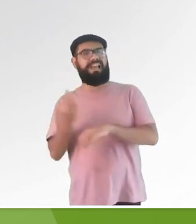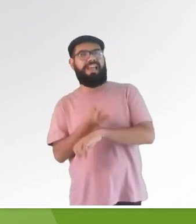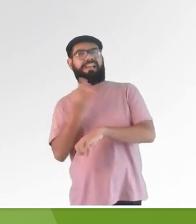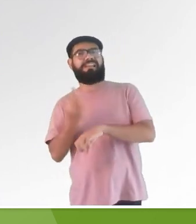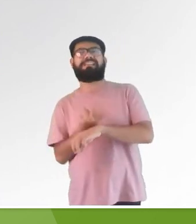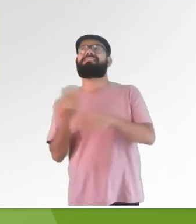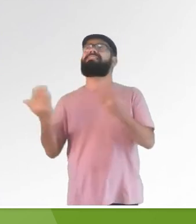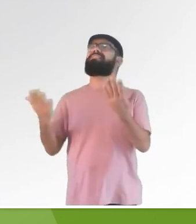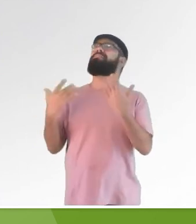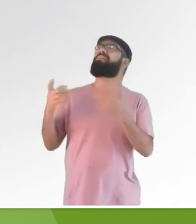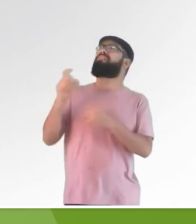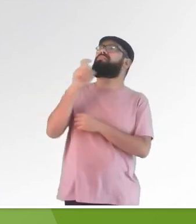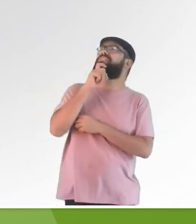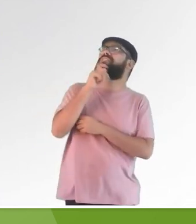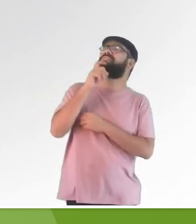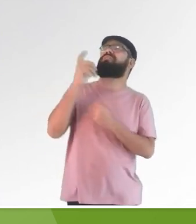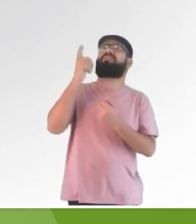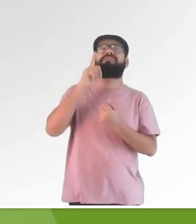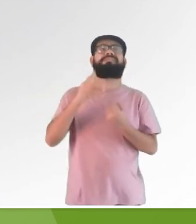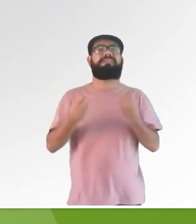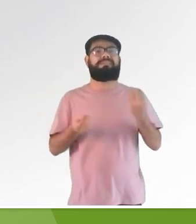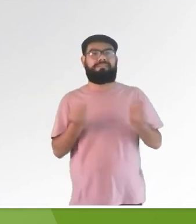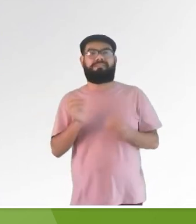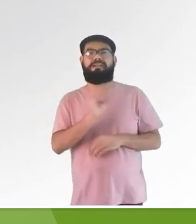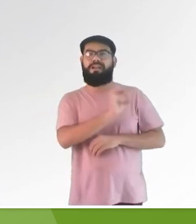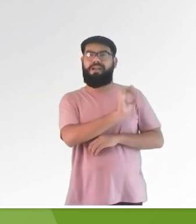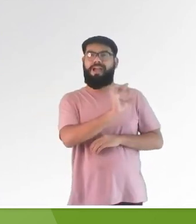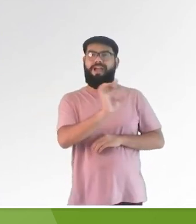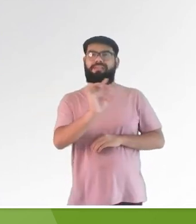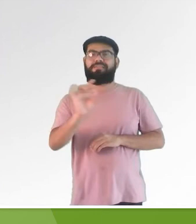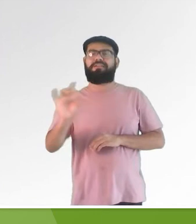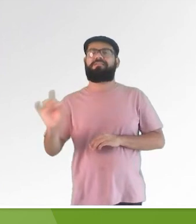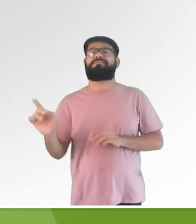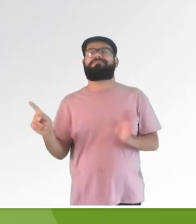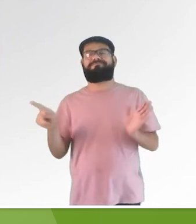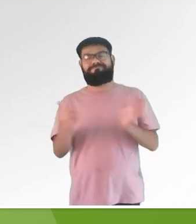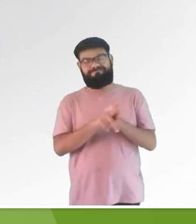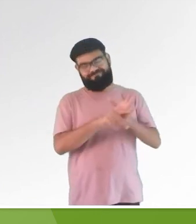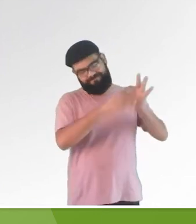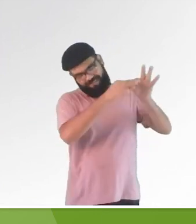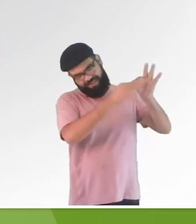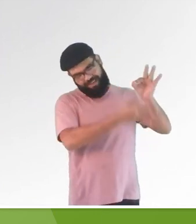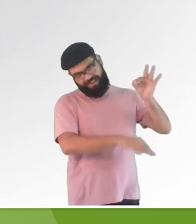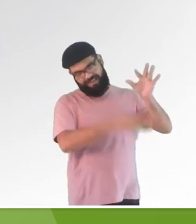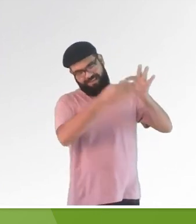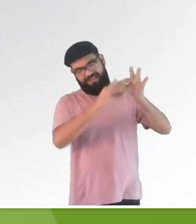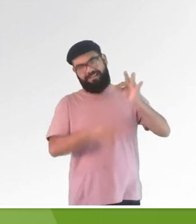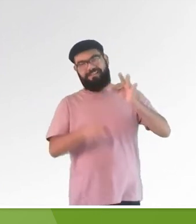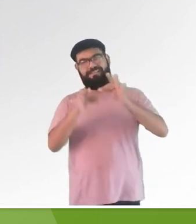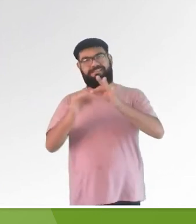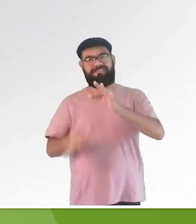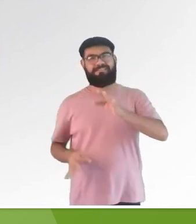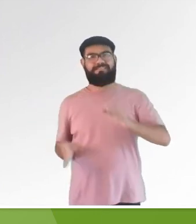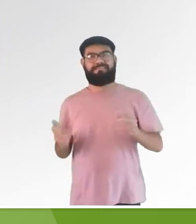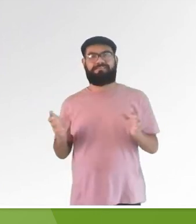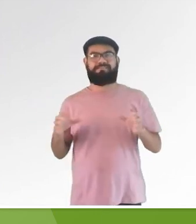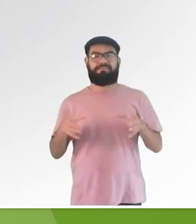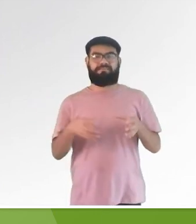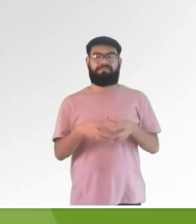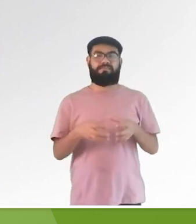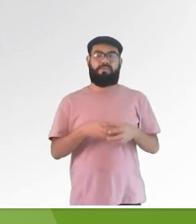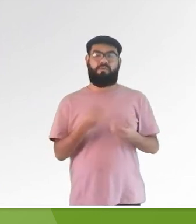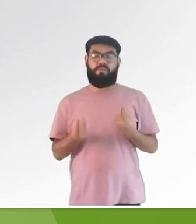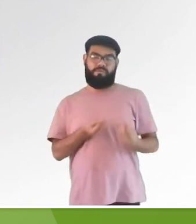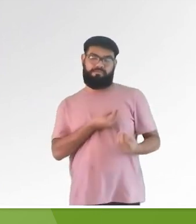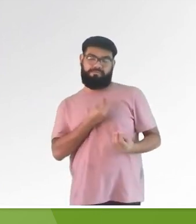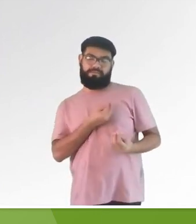temperatura, umidade, né? Então, é um conjunto de fatores que está relacionado ao hábito de vida,